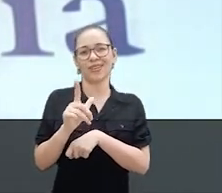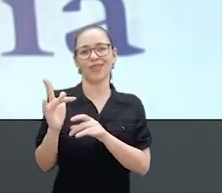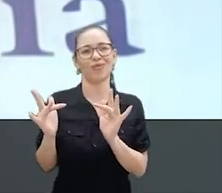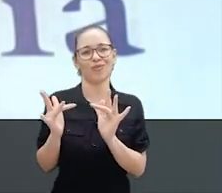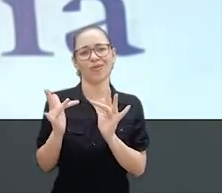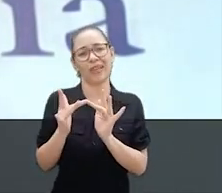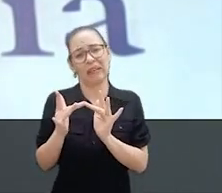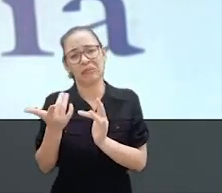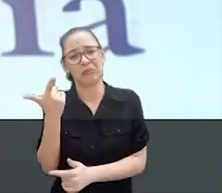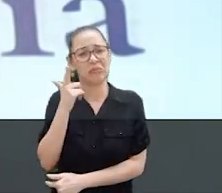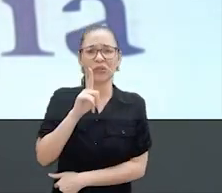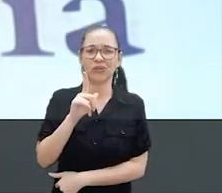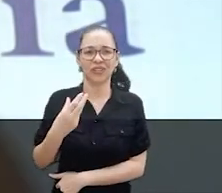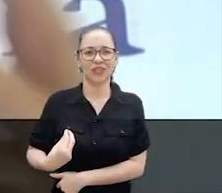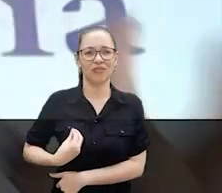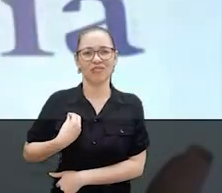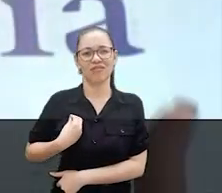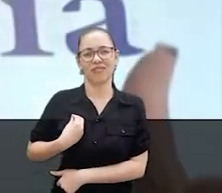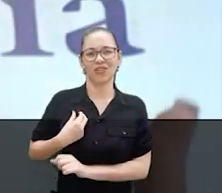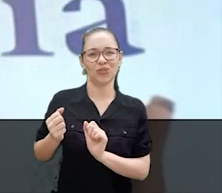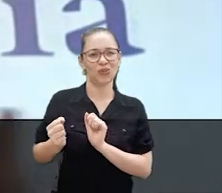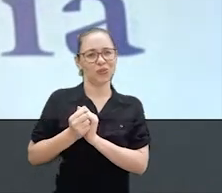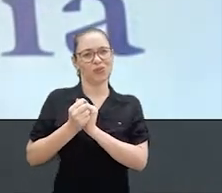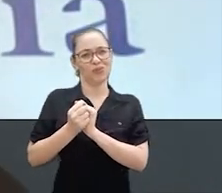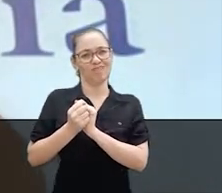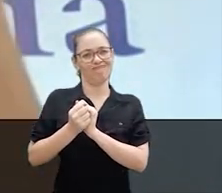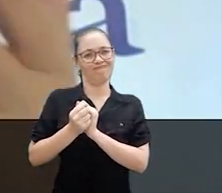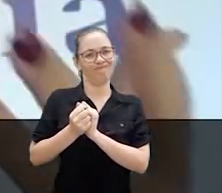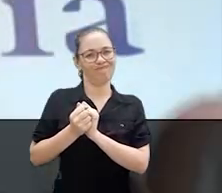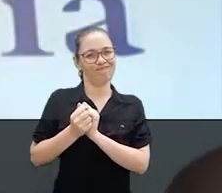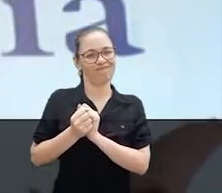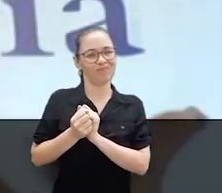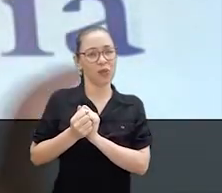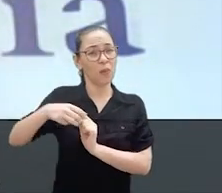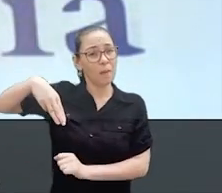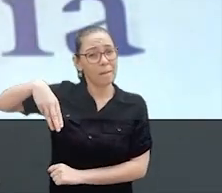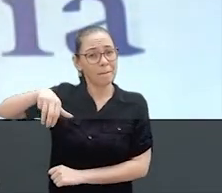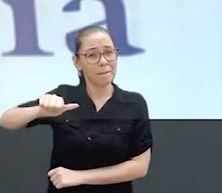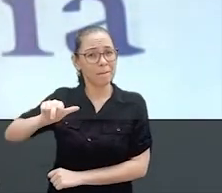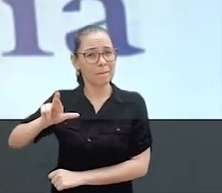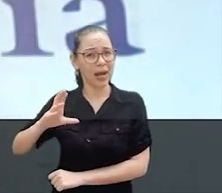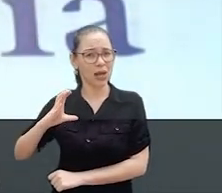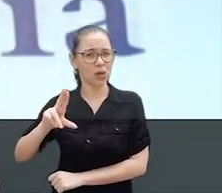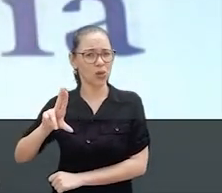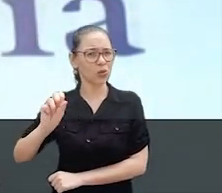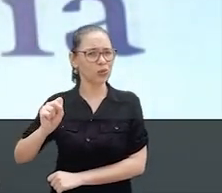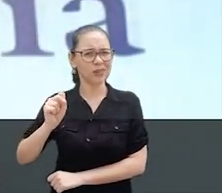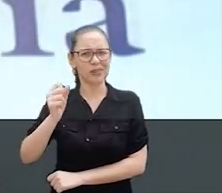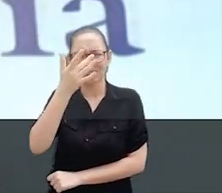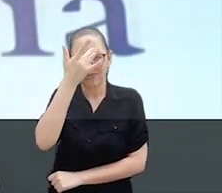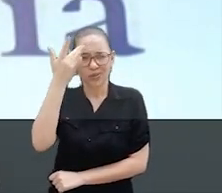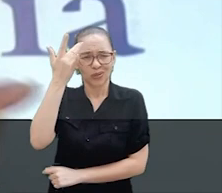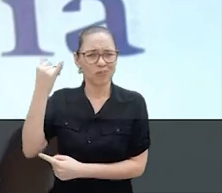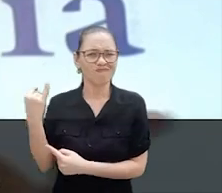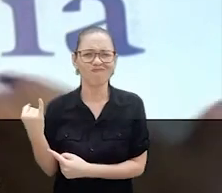todos nós que tivemos essa oportunidade, o Marcos representa isso. O Marcos é inspiração. Hoje estar no Conselho Federal de